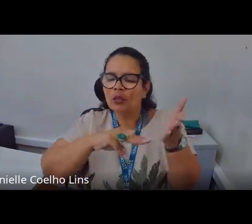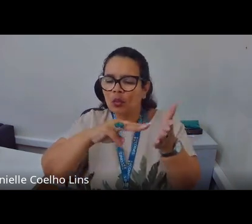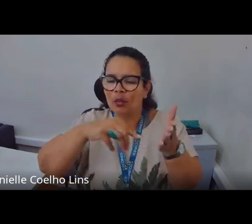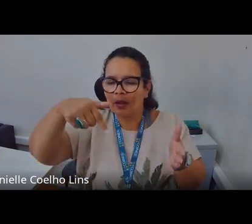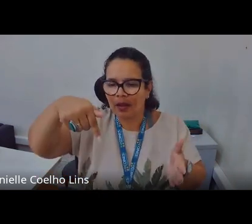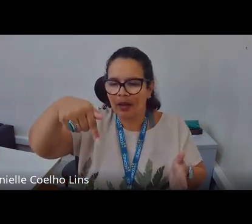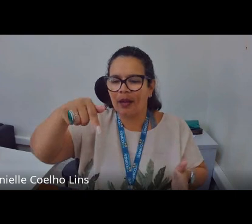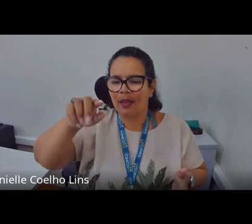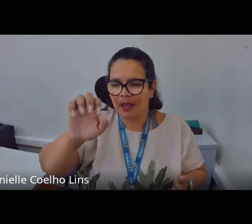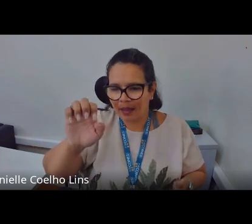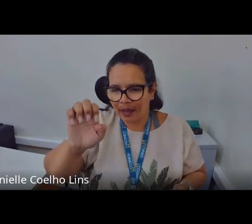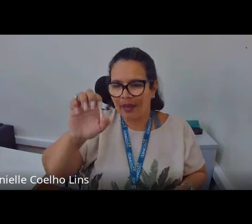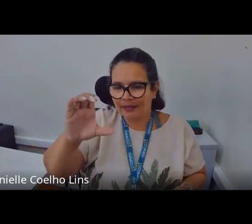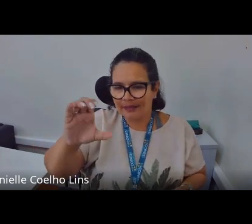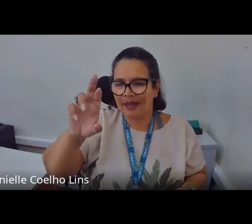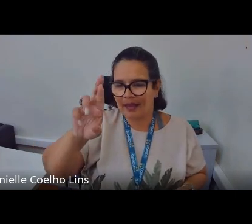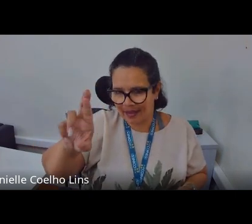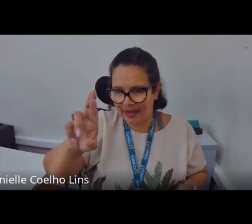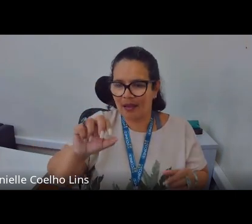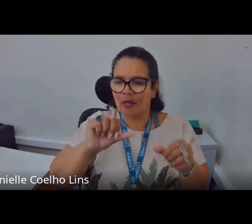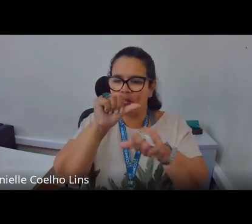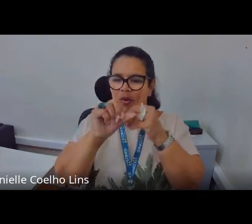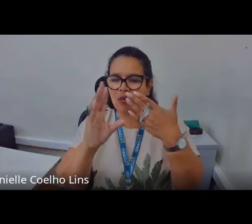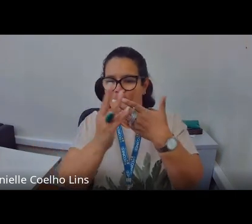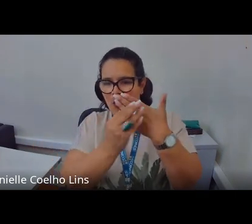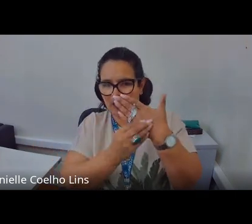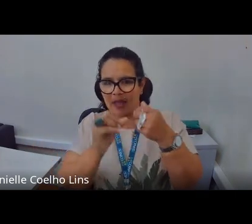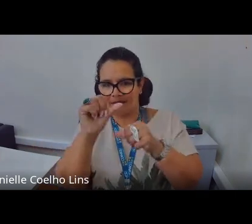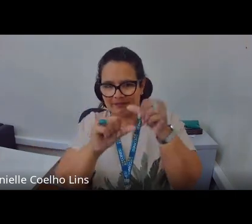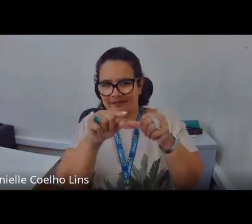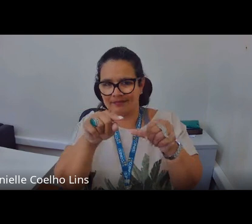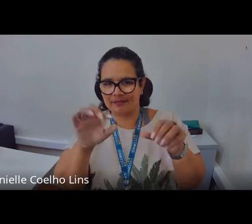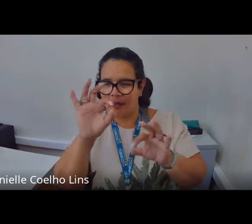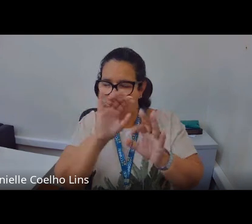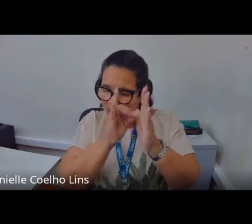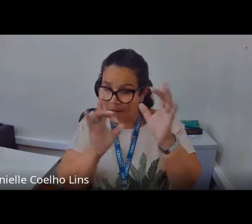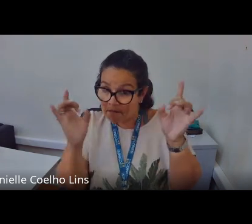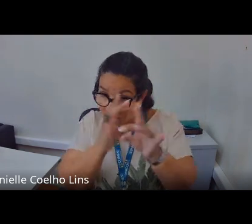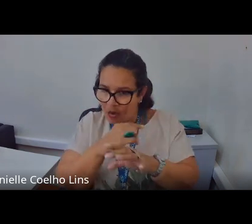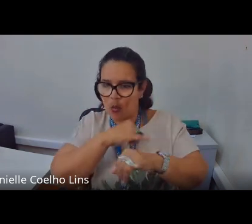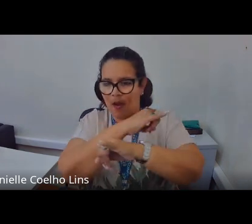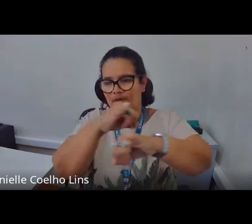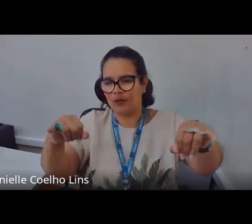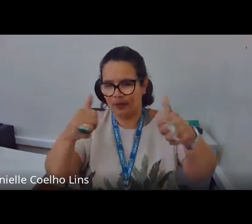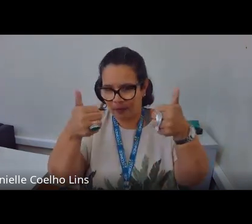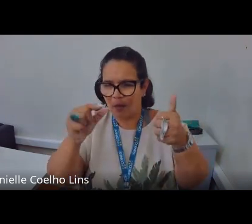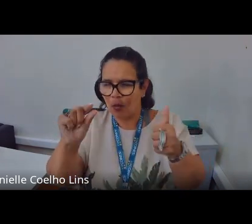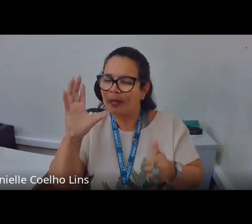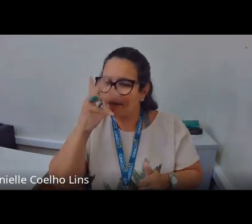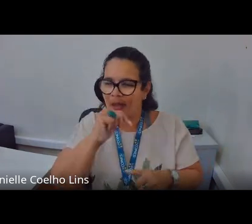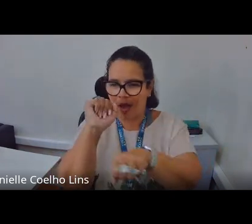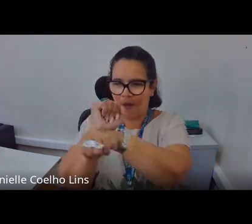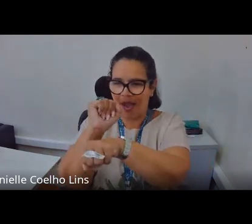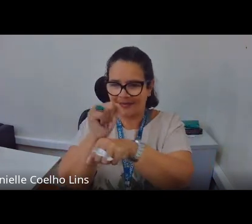design, porque a gente mudou a metodologia através do QR Code, onde será inserido todo o